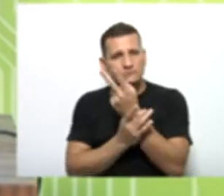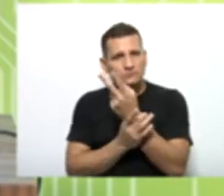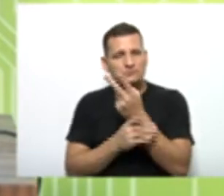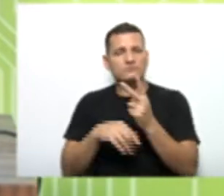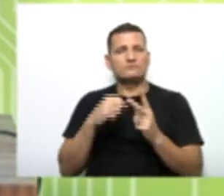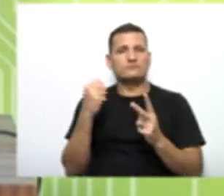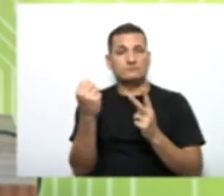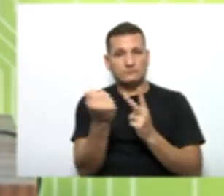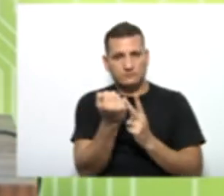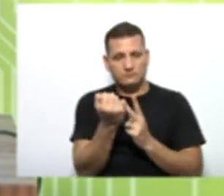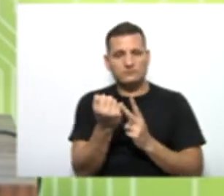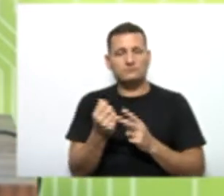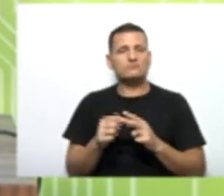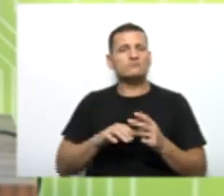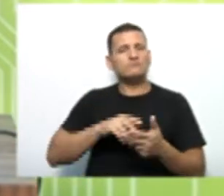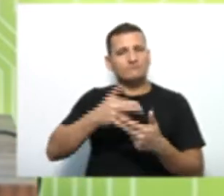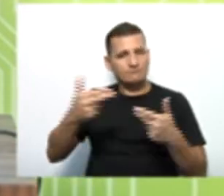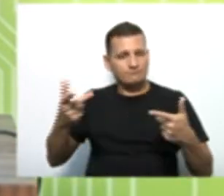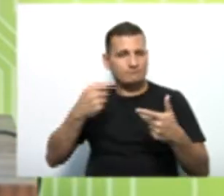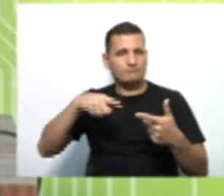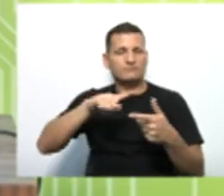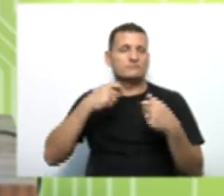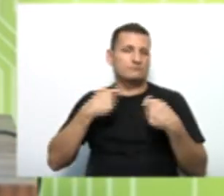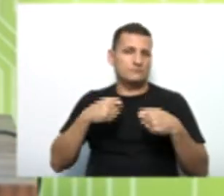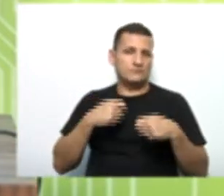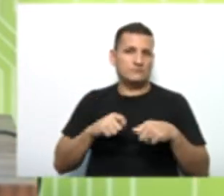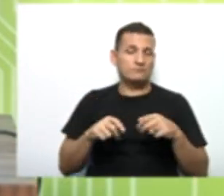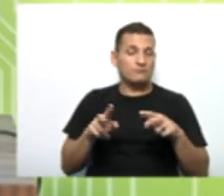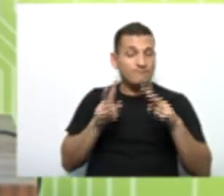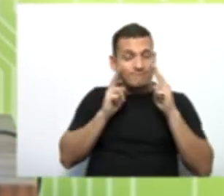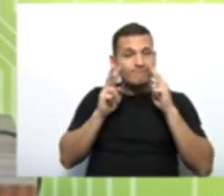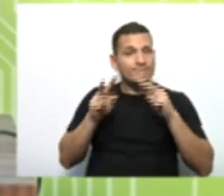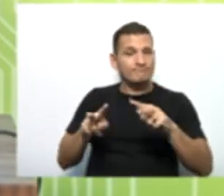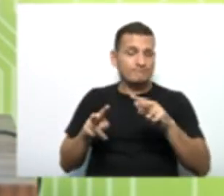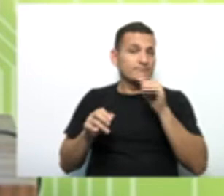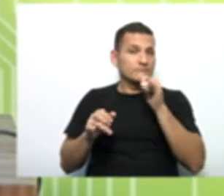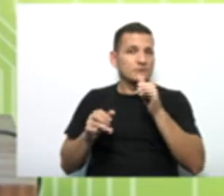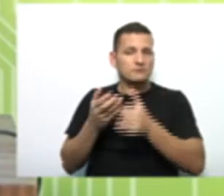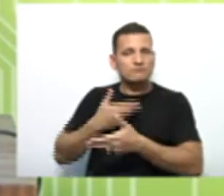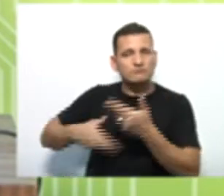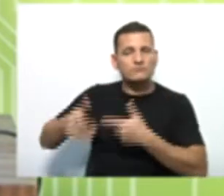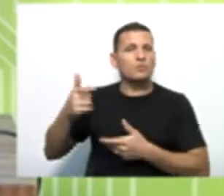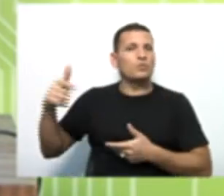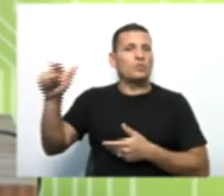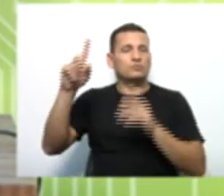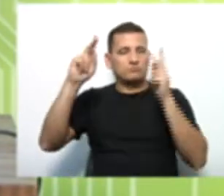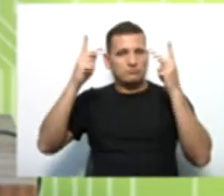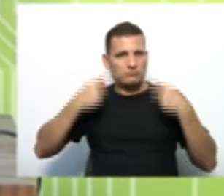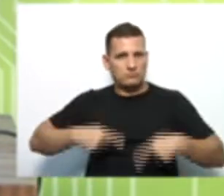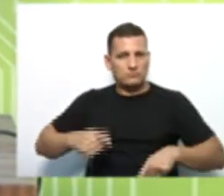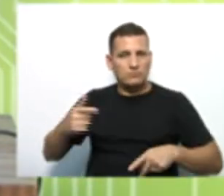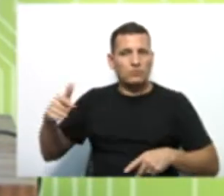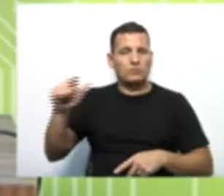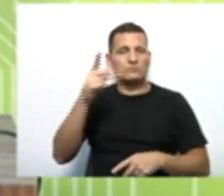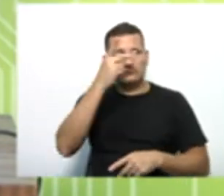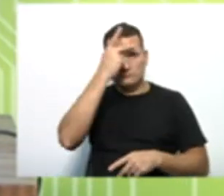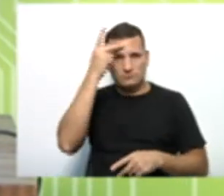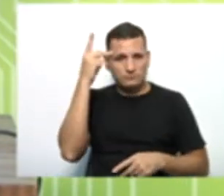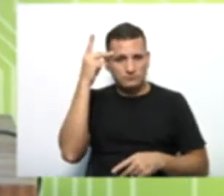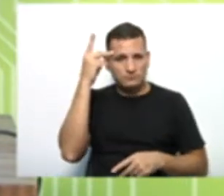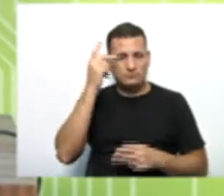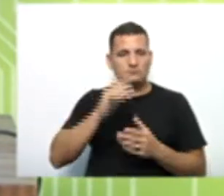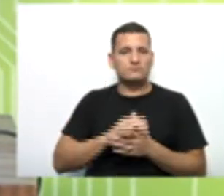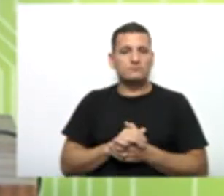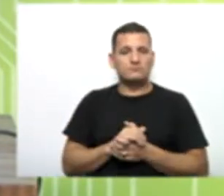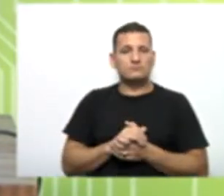sociedade, essas coisas que nós precisamos levar em conta quando a gente convive com outros seres humanos, com outras pessoas. E